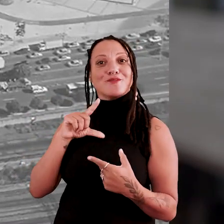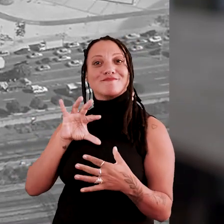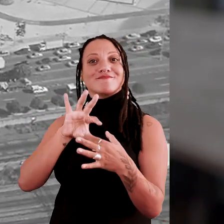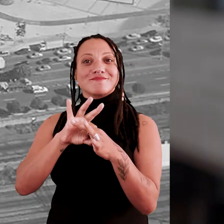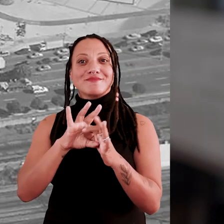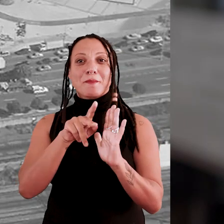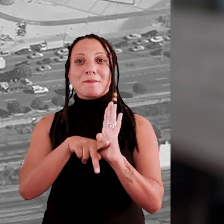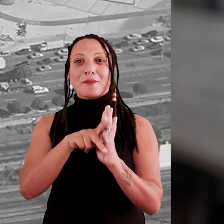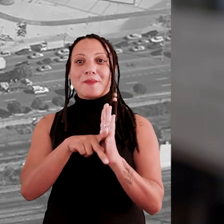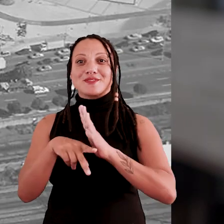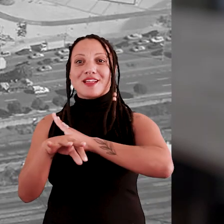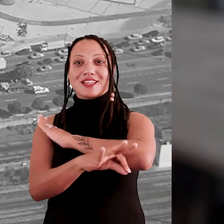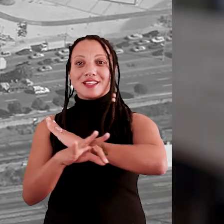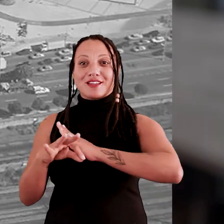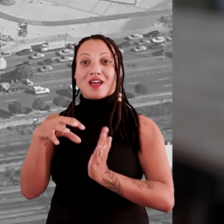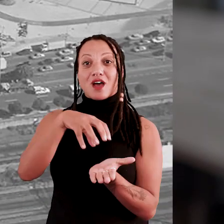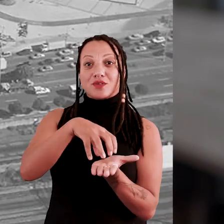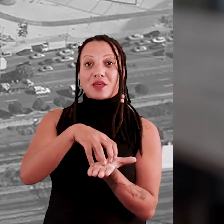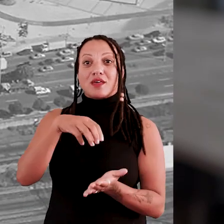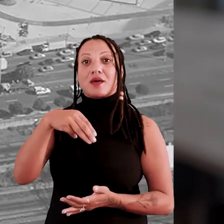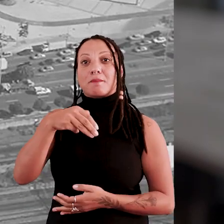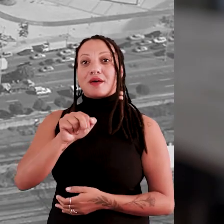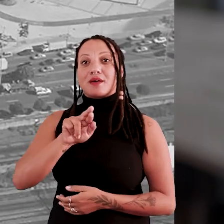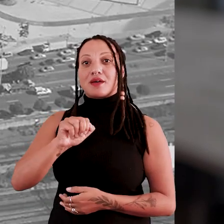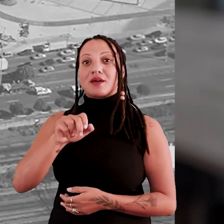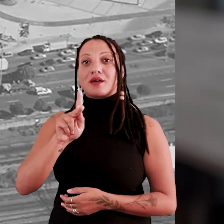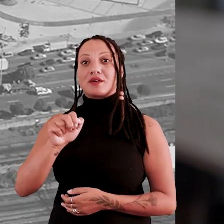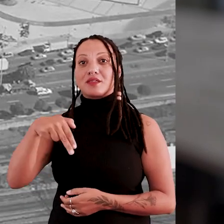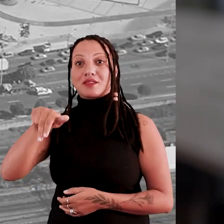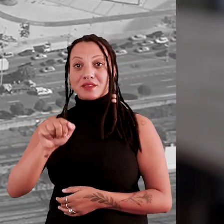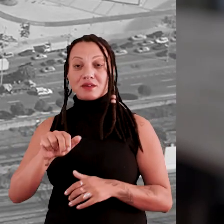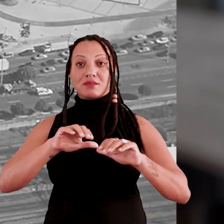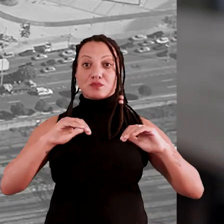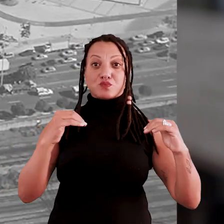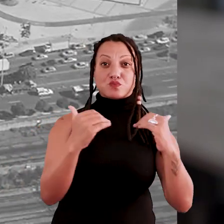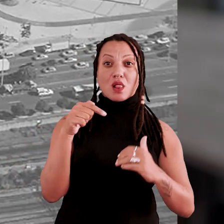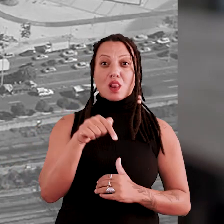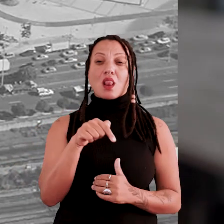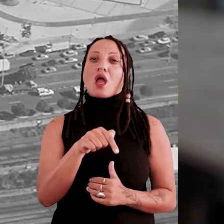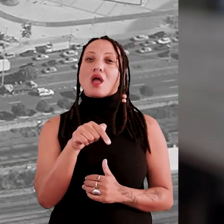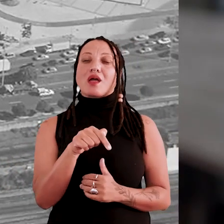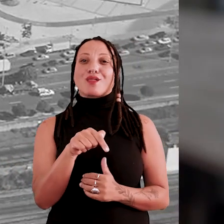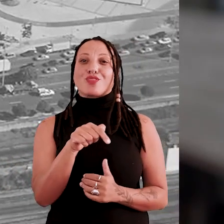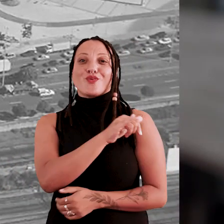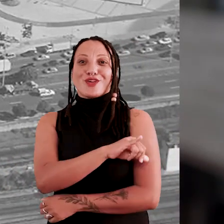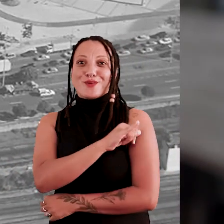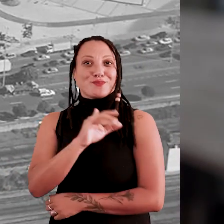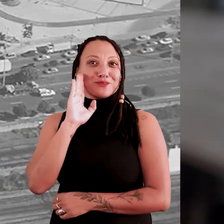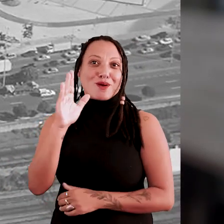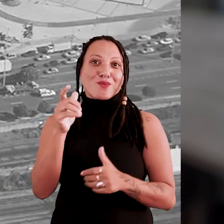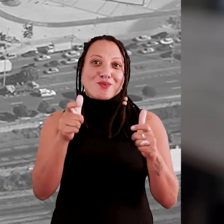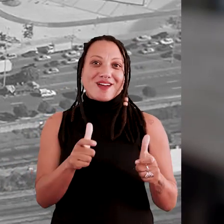antiga com o seu entorno. Então, dessa forma, eu busquei propor arquiteturas, estruturas